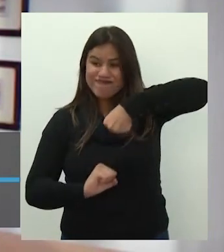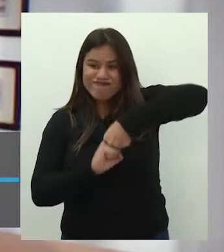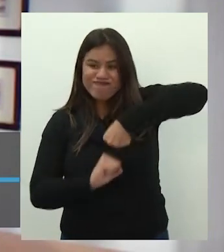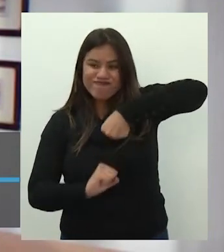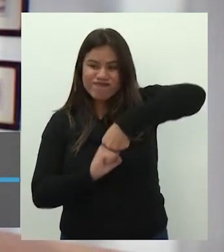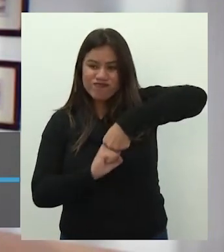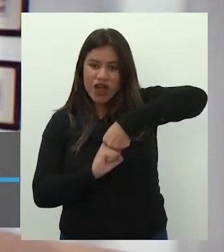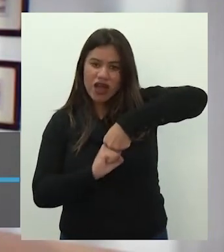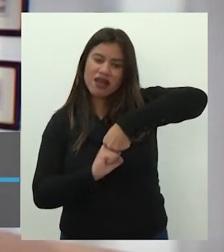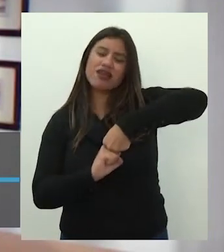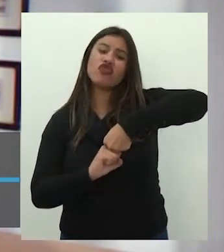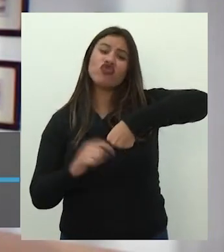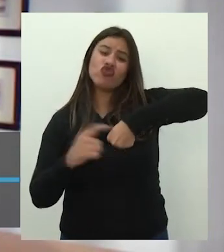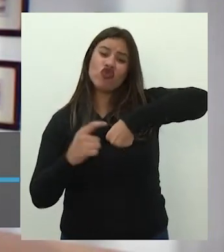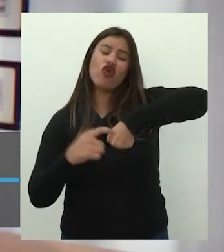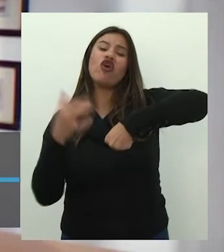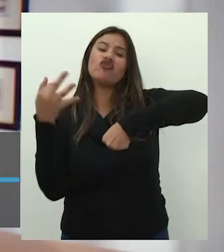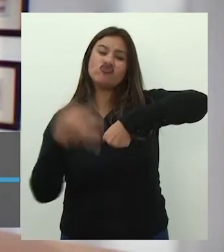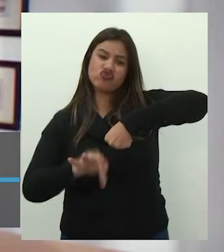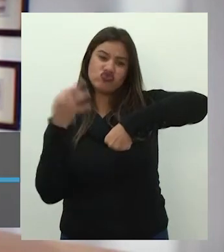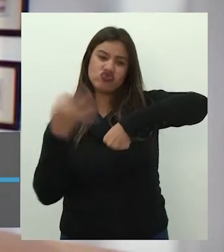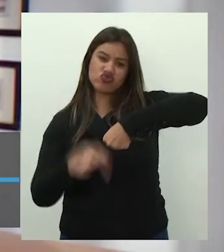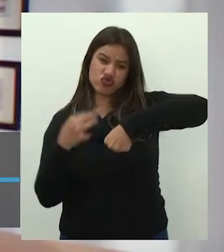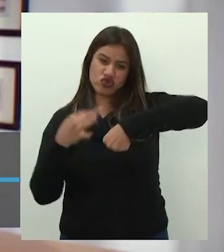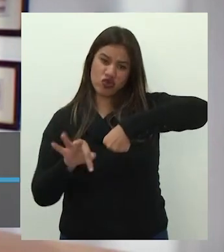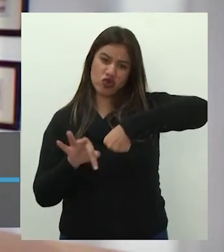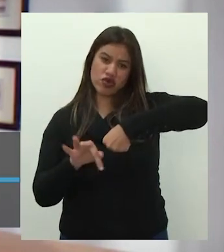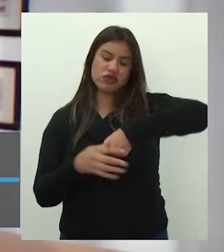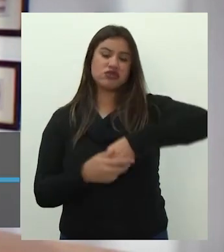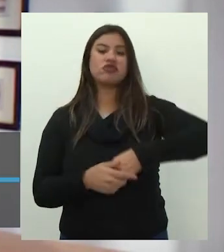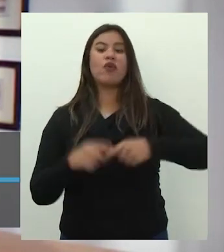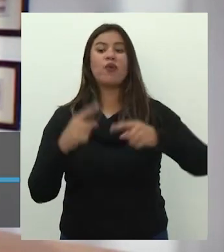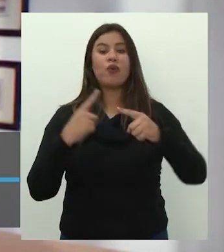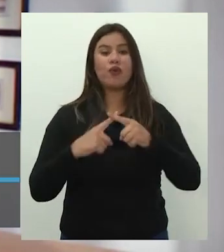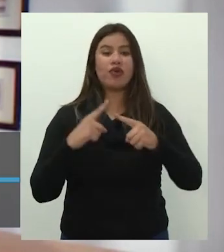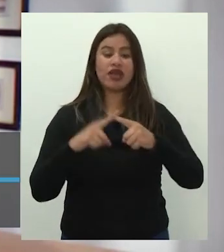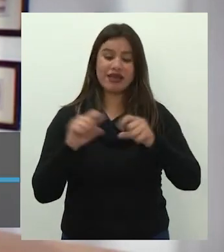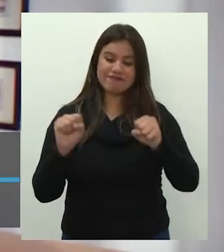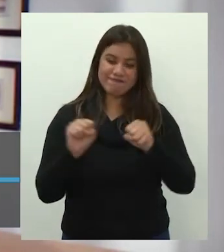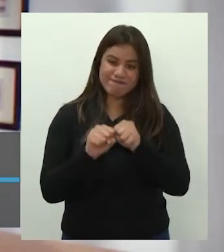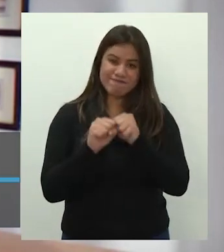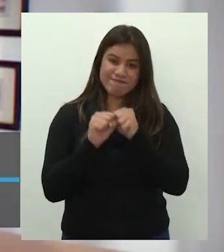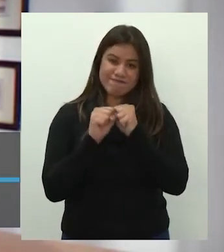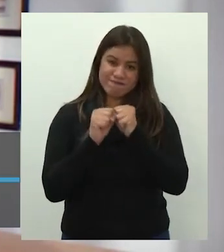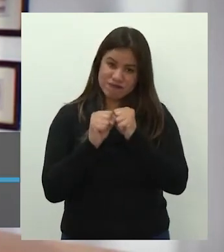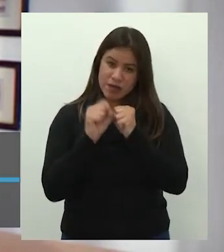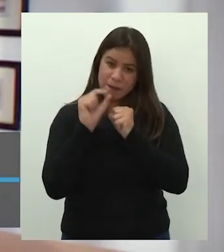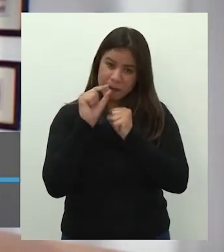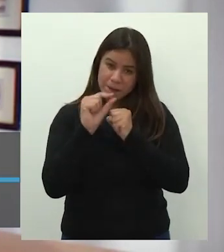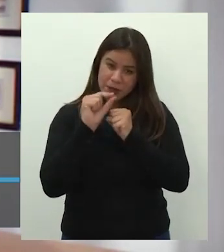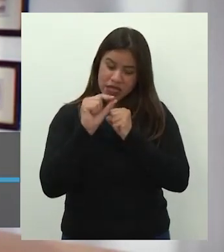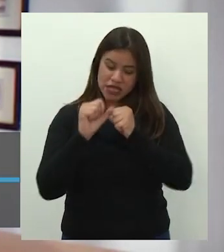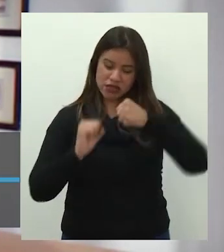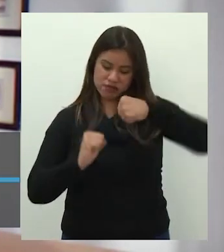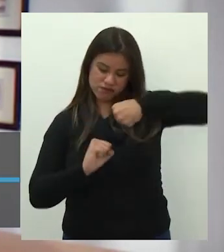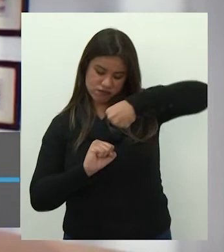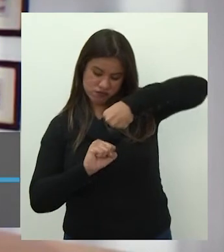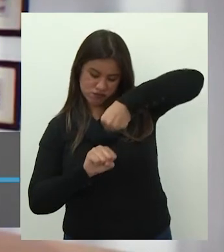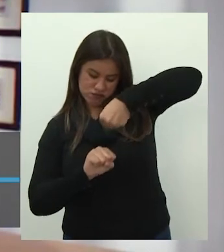é a osteoporose, tá? Então, é porque teve uma fratura que comprimiu